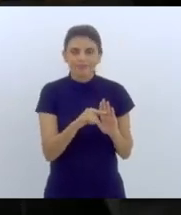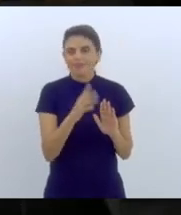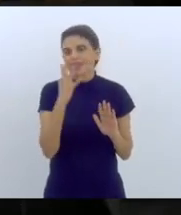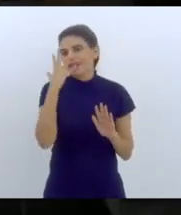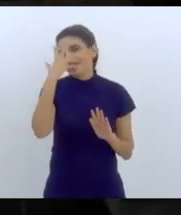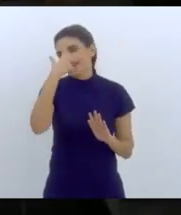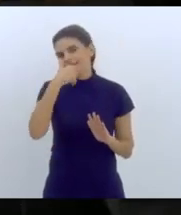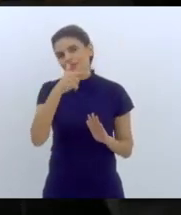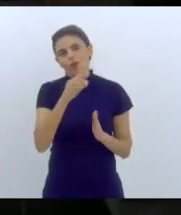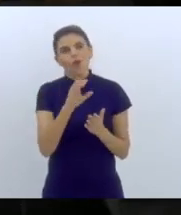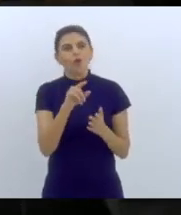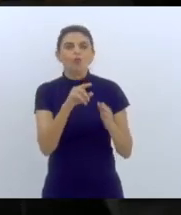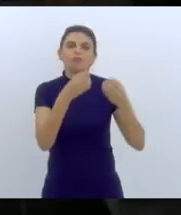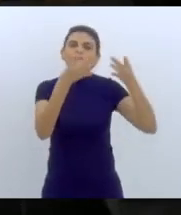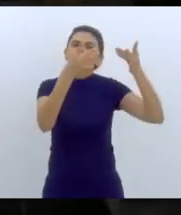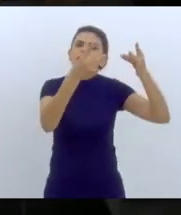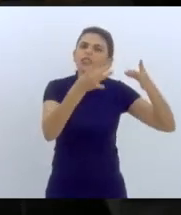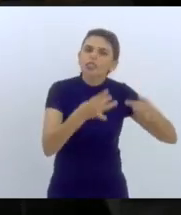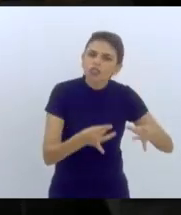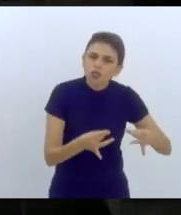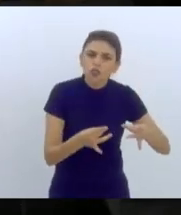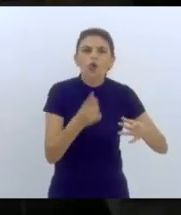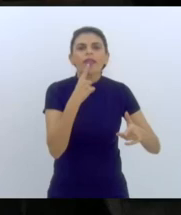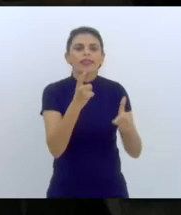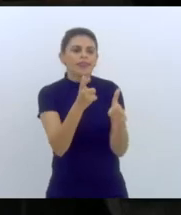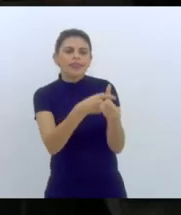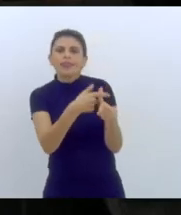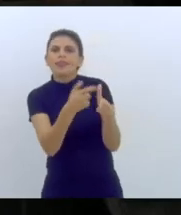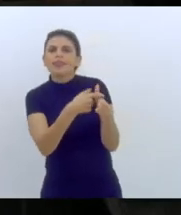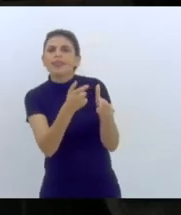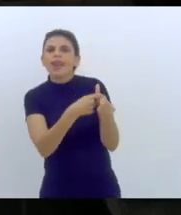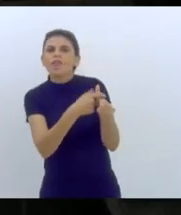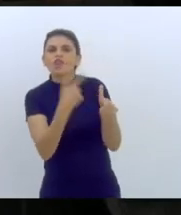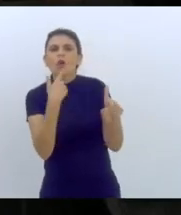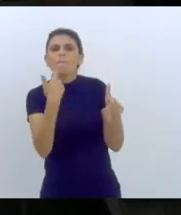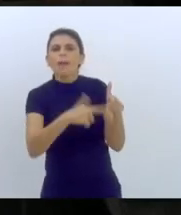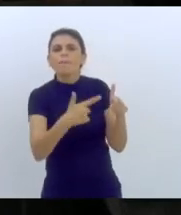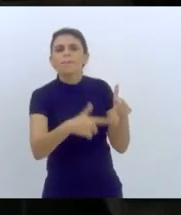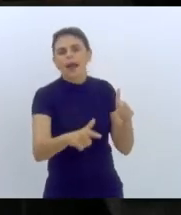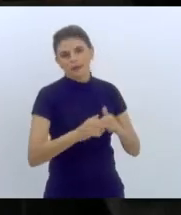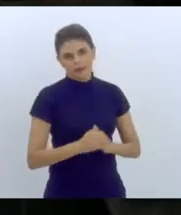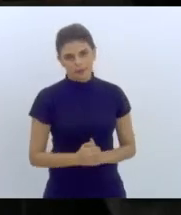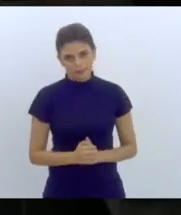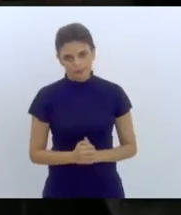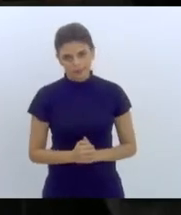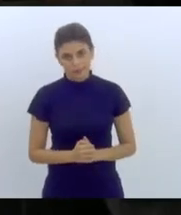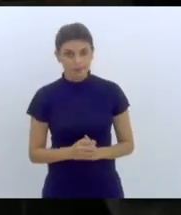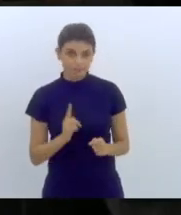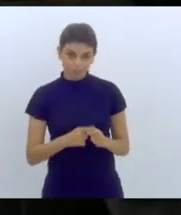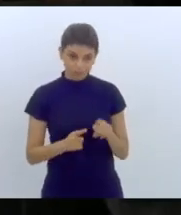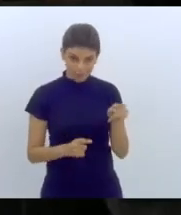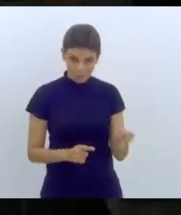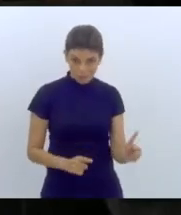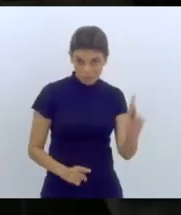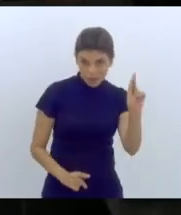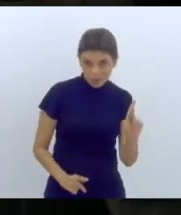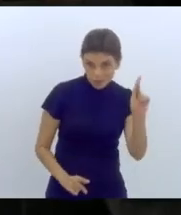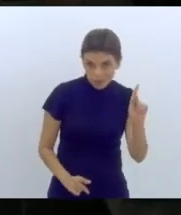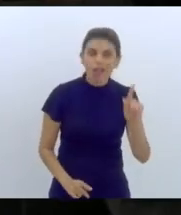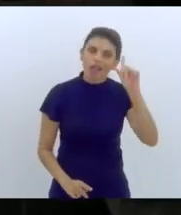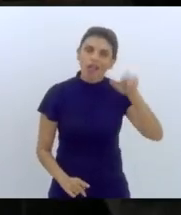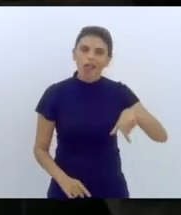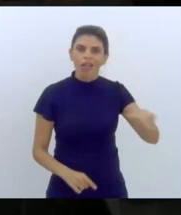o conceito de devedor contumaz, porque a Petrobras é